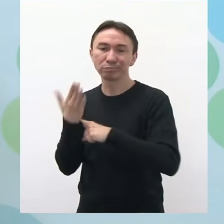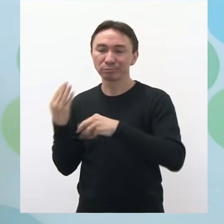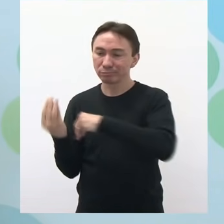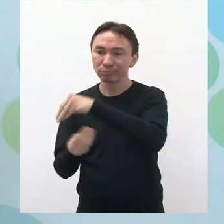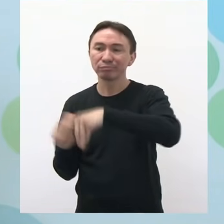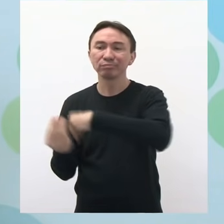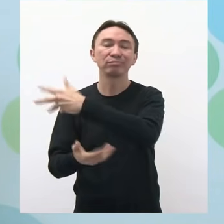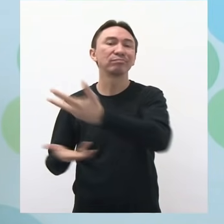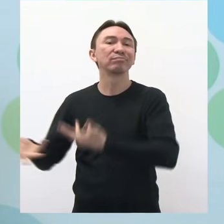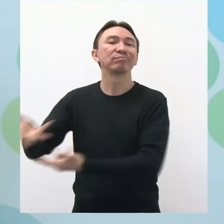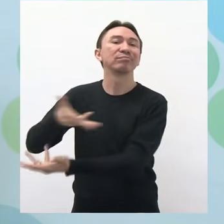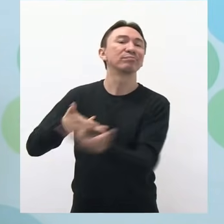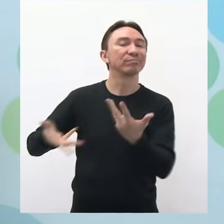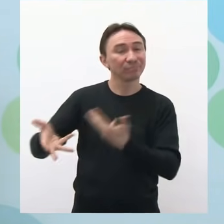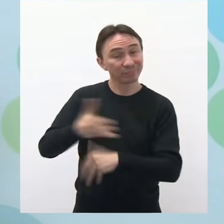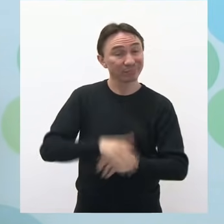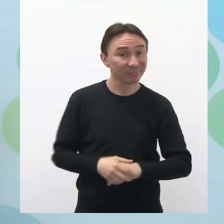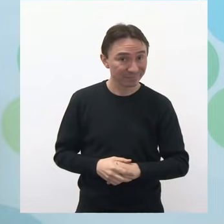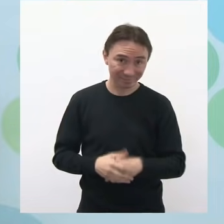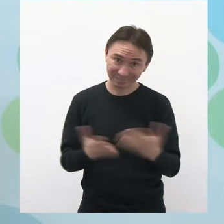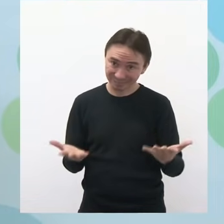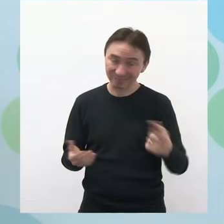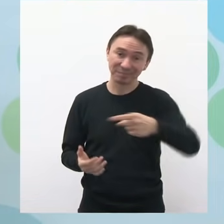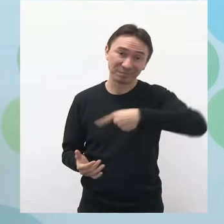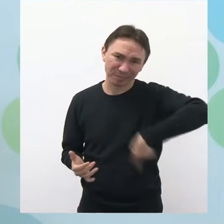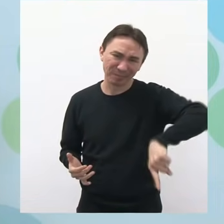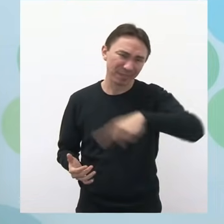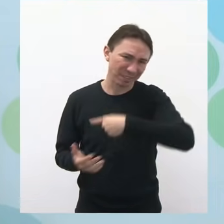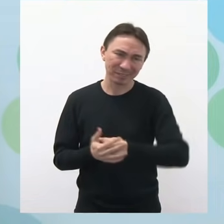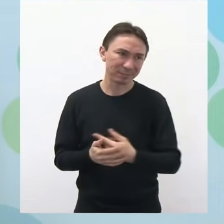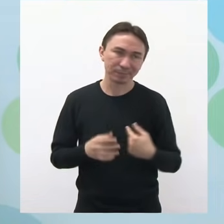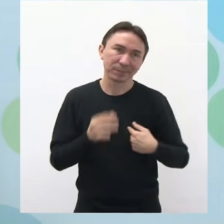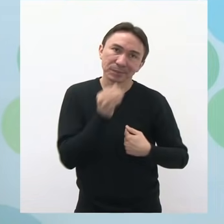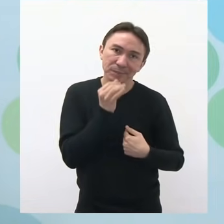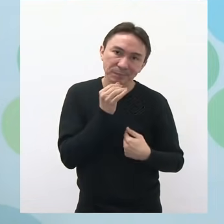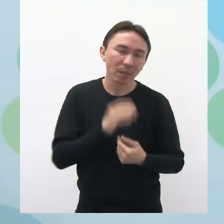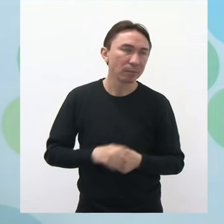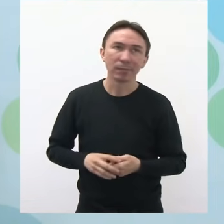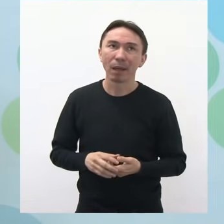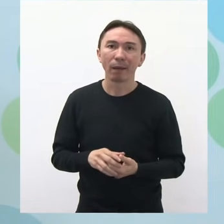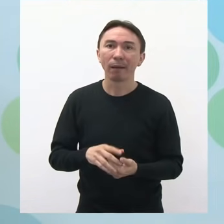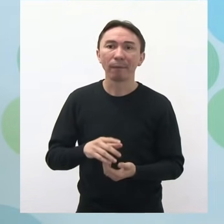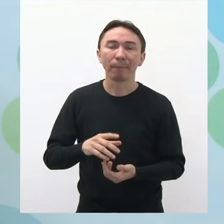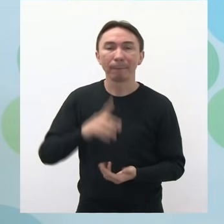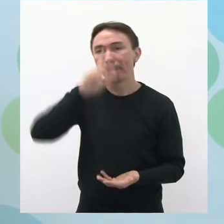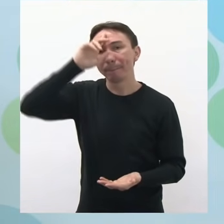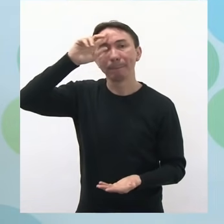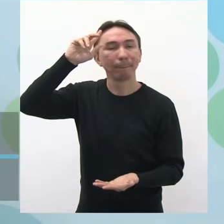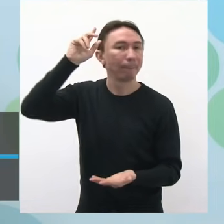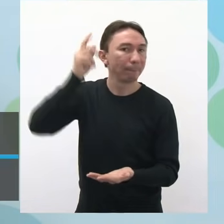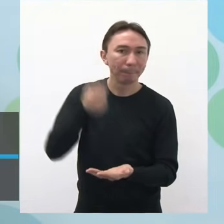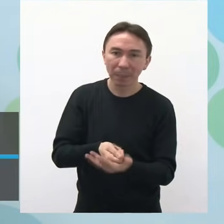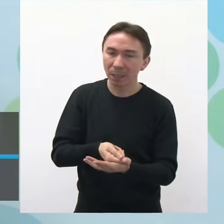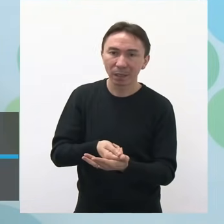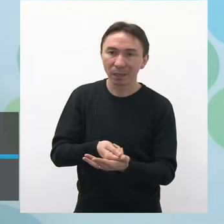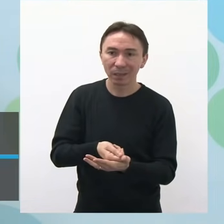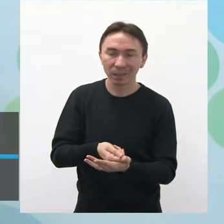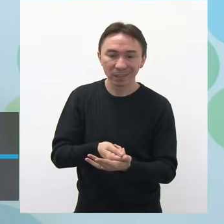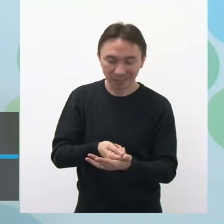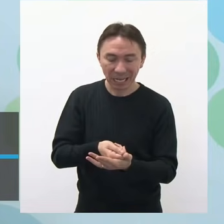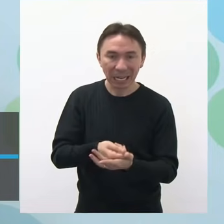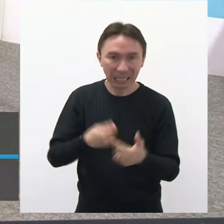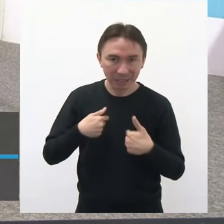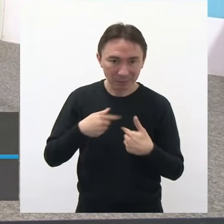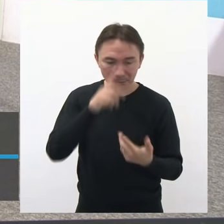que toda vez que a gente faz uma escolha, toda vez que a gente... Ah, esse aqui é o futuro que eu quero. A gente está abrindo mão de